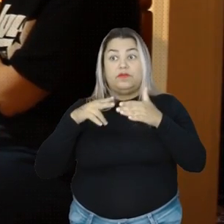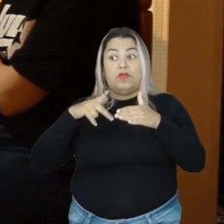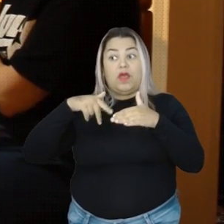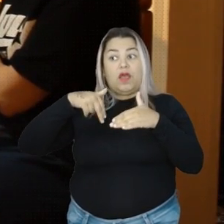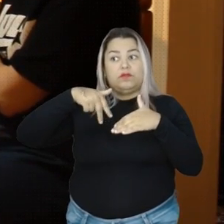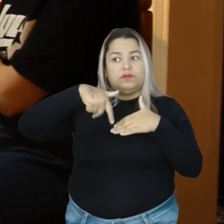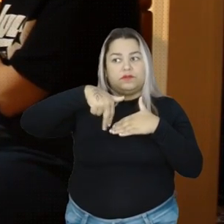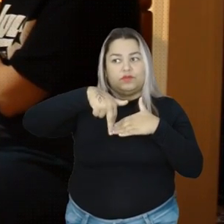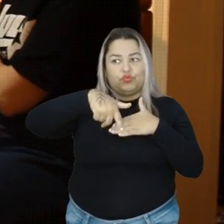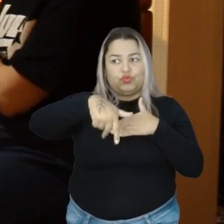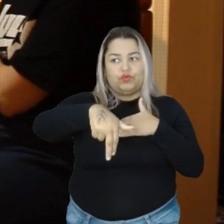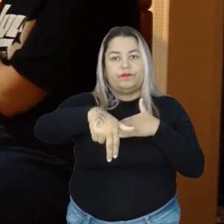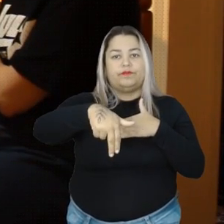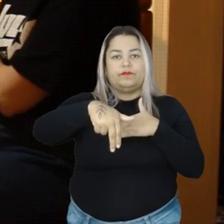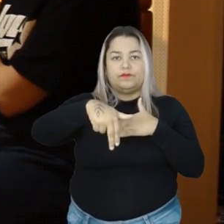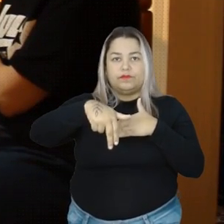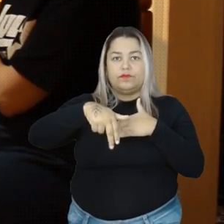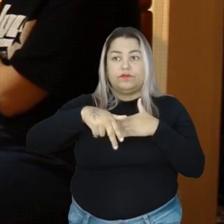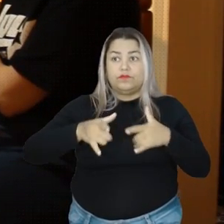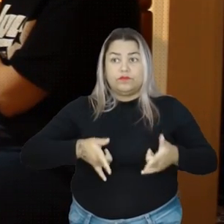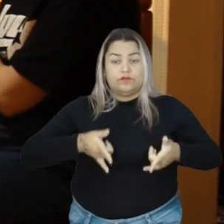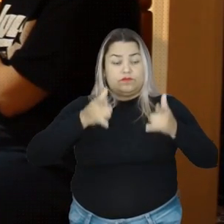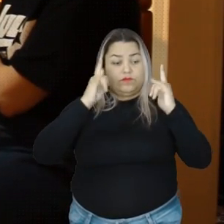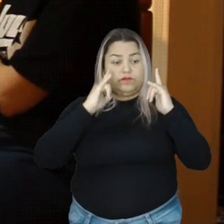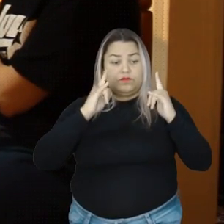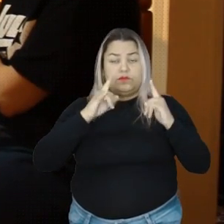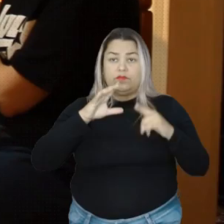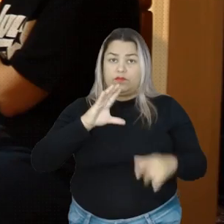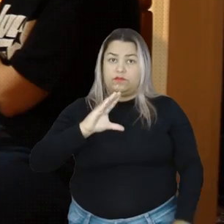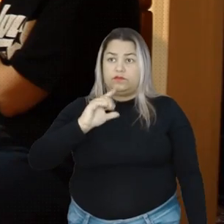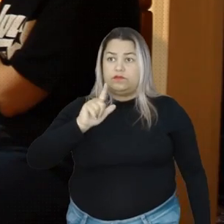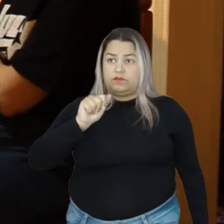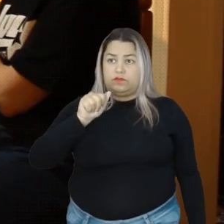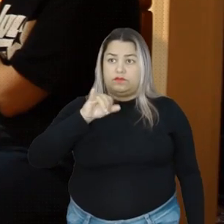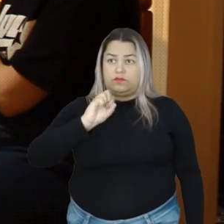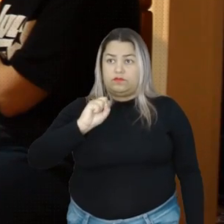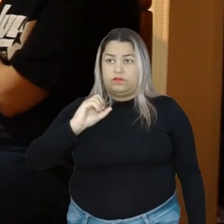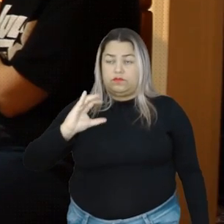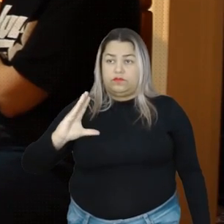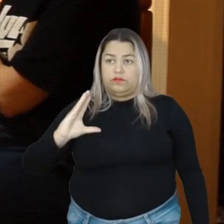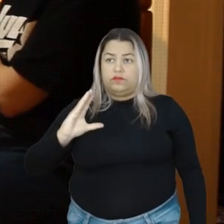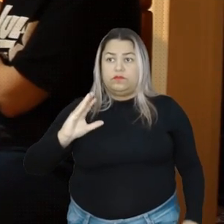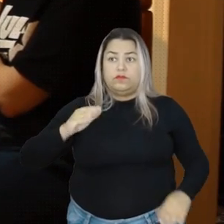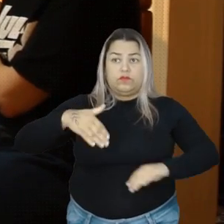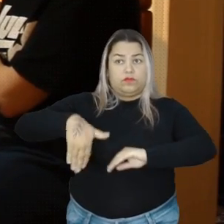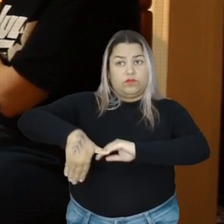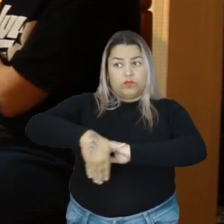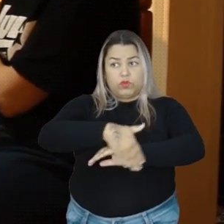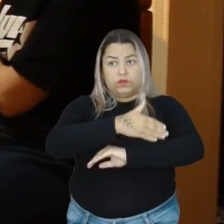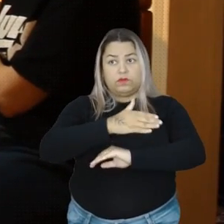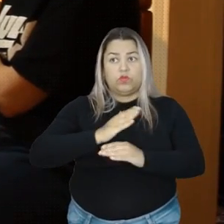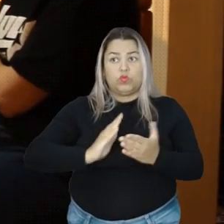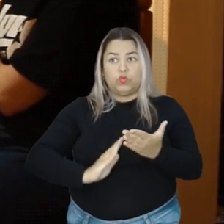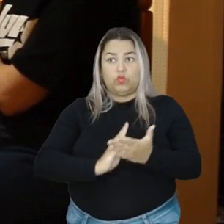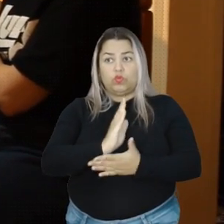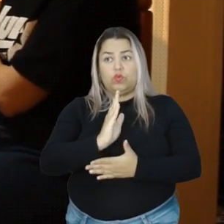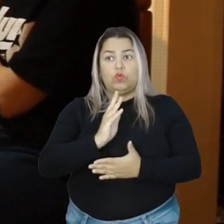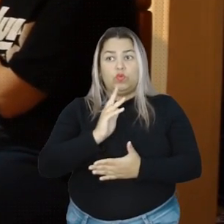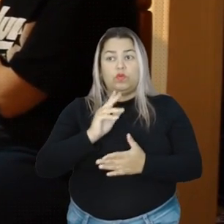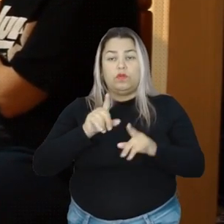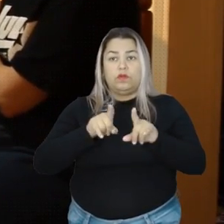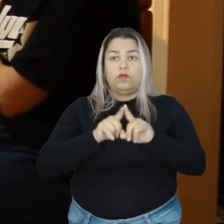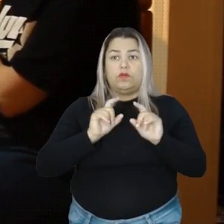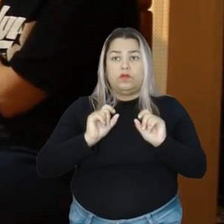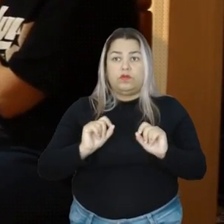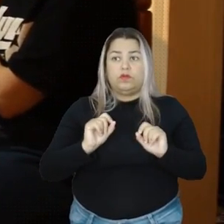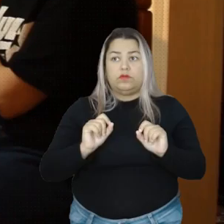lá no edifício Cacique, que ficava ali na Rua das Entradas, quase em frente do Correio do Povo, aquela